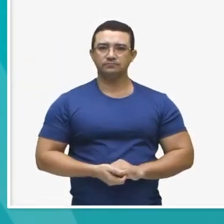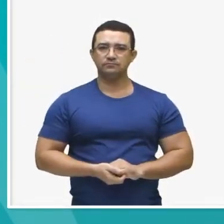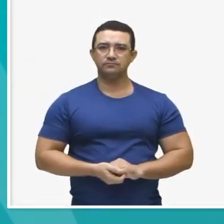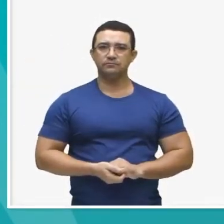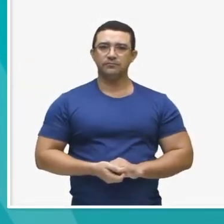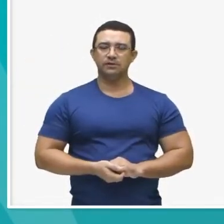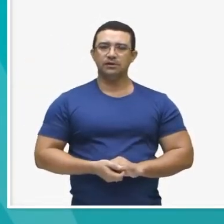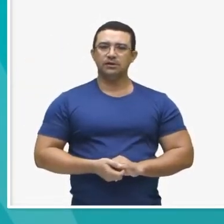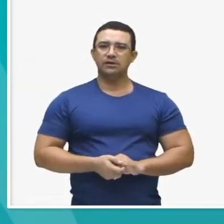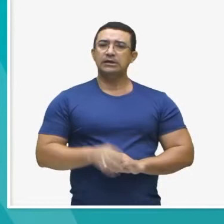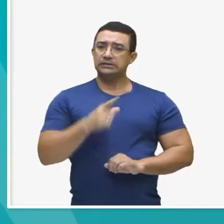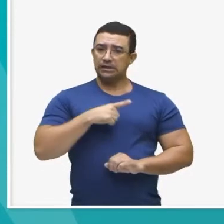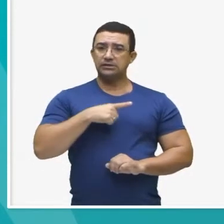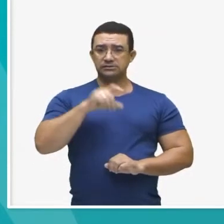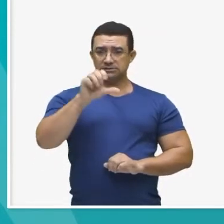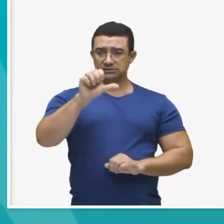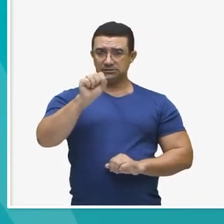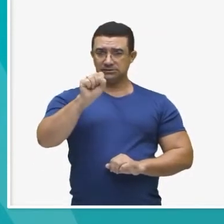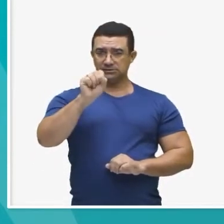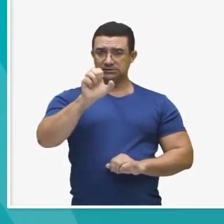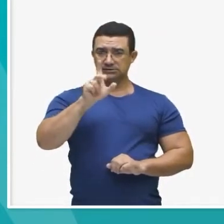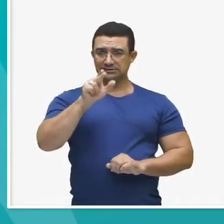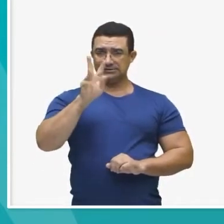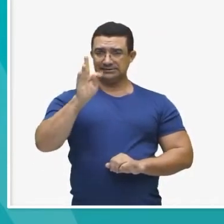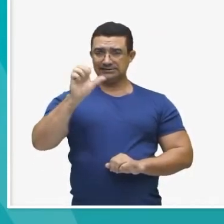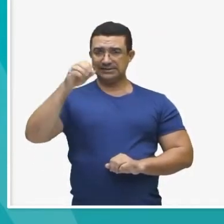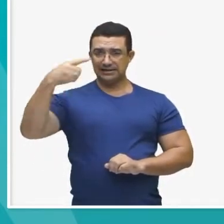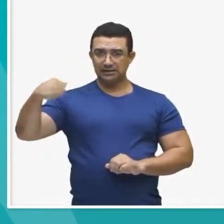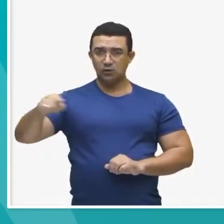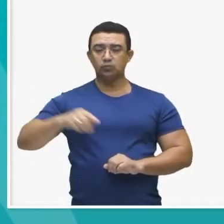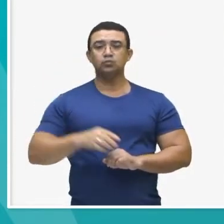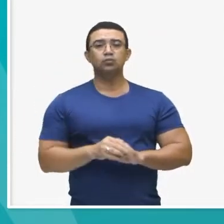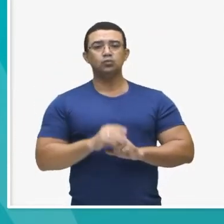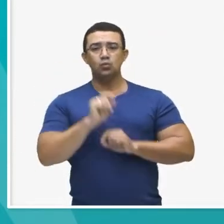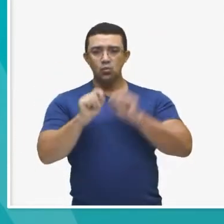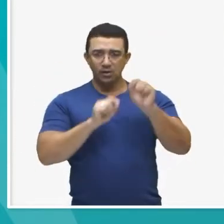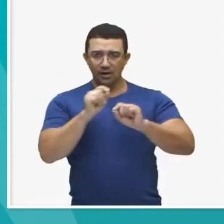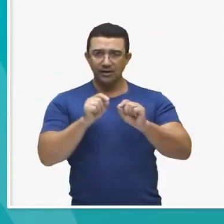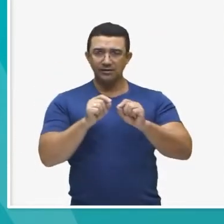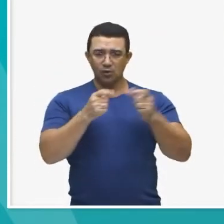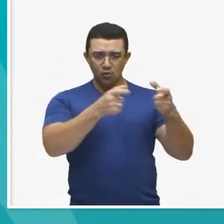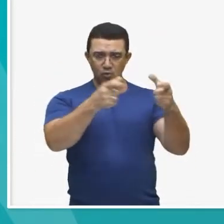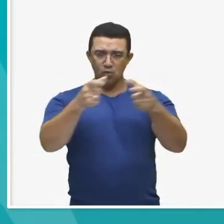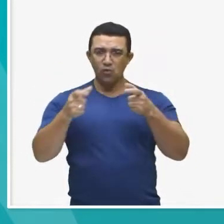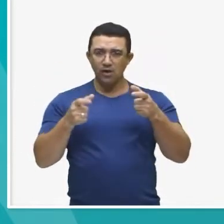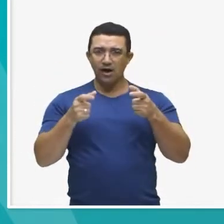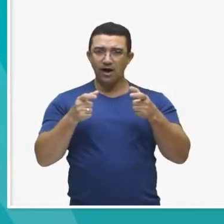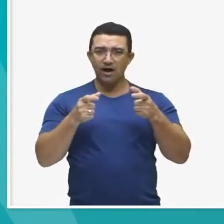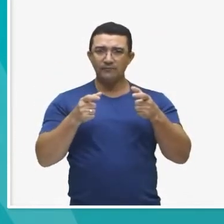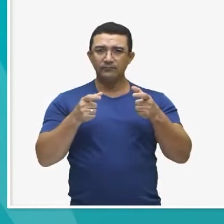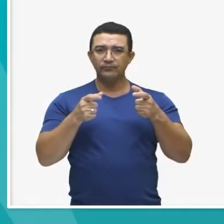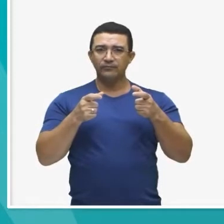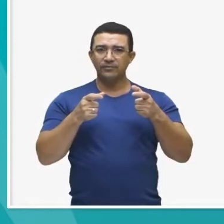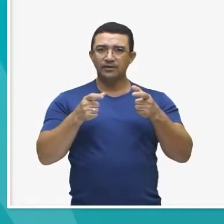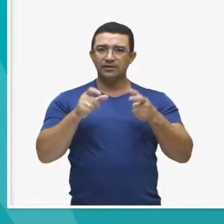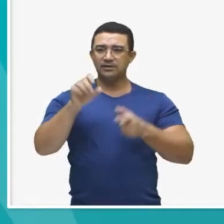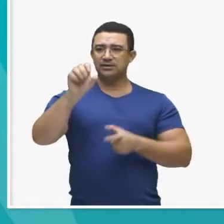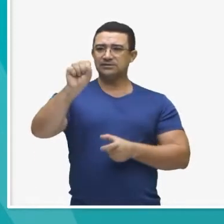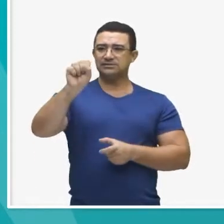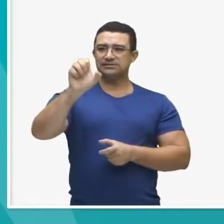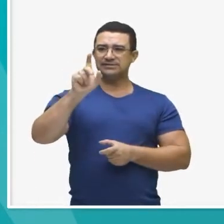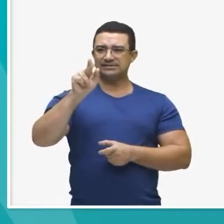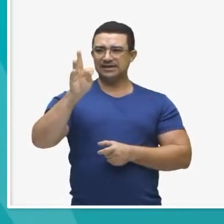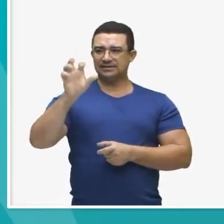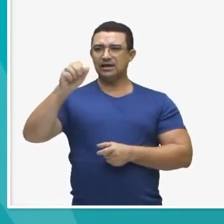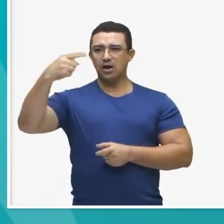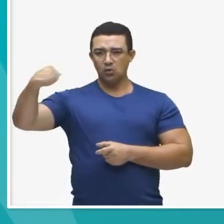caso do Severino, nosso personagem, ele está aqui nessa região aqui, nesse estado, que eu vou fazer a setinha aqui para